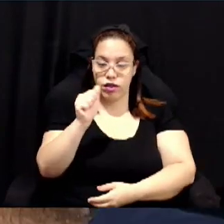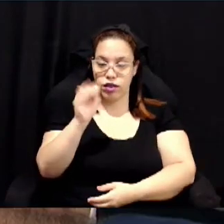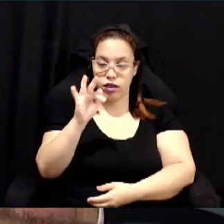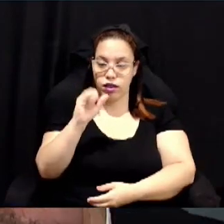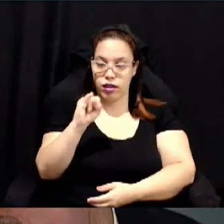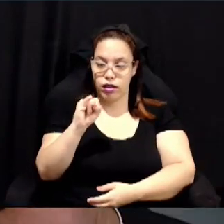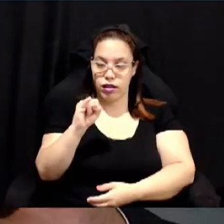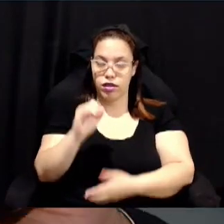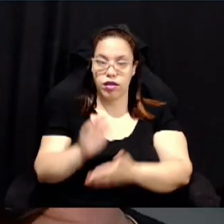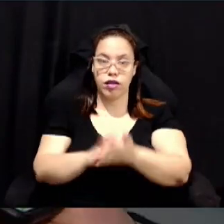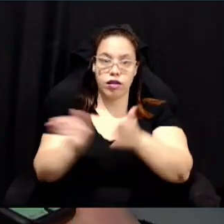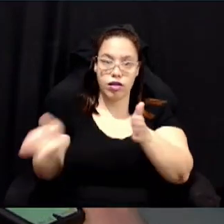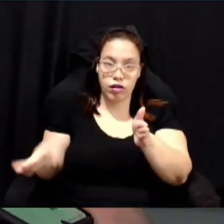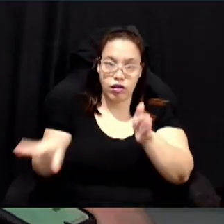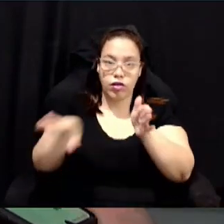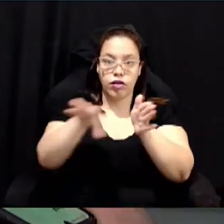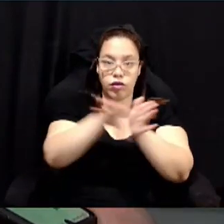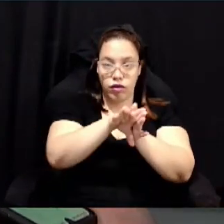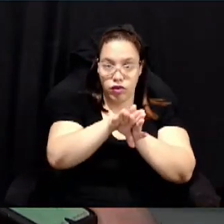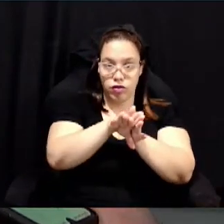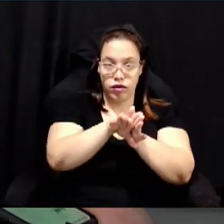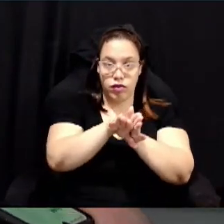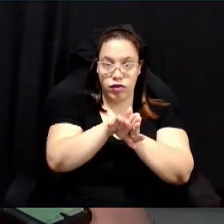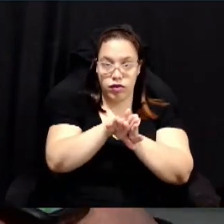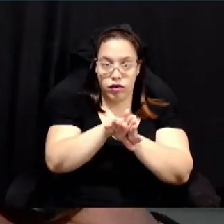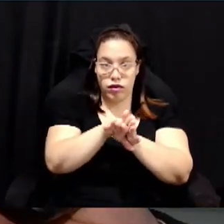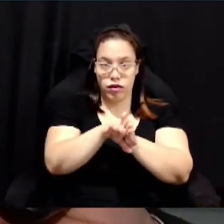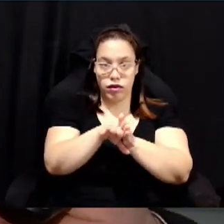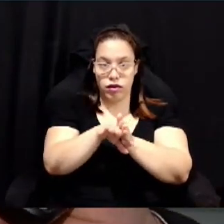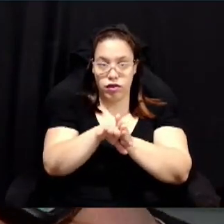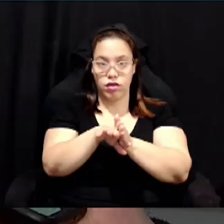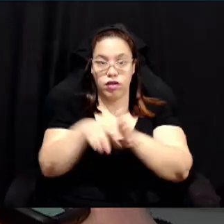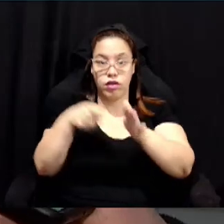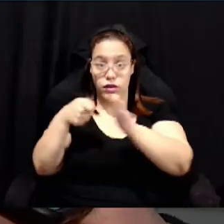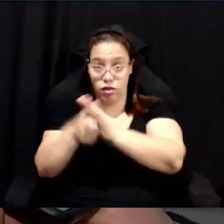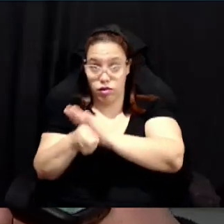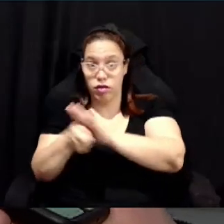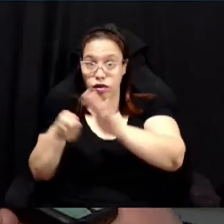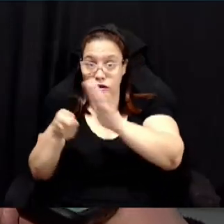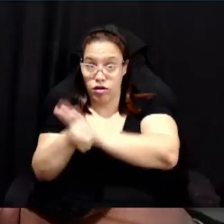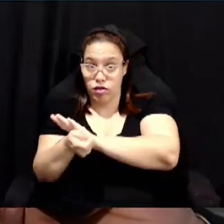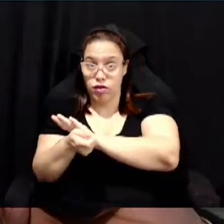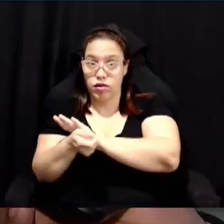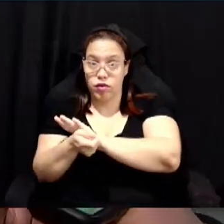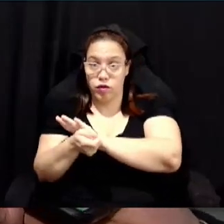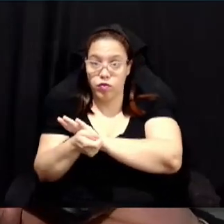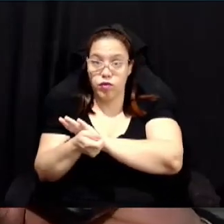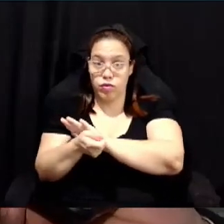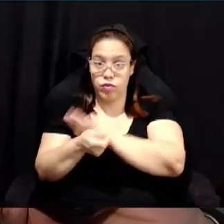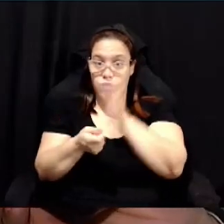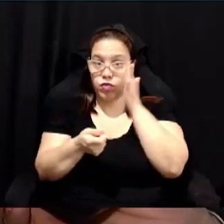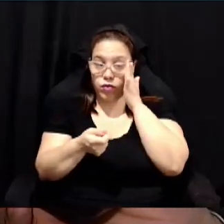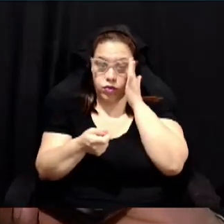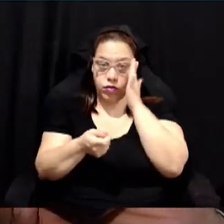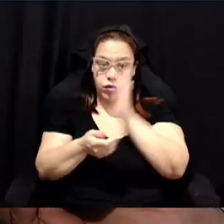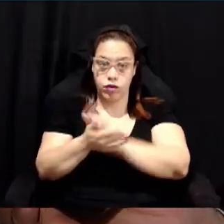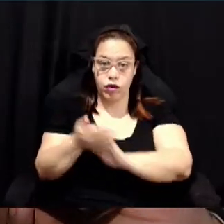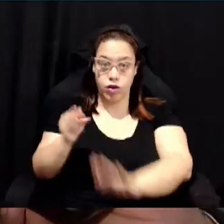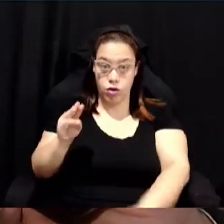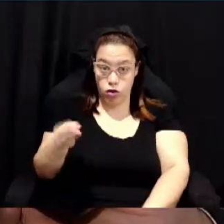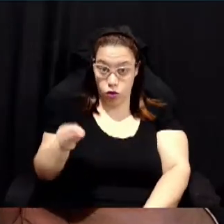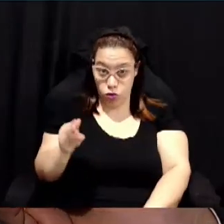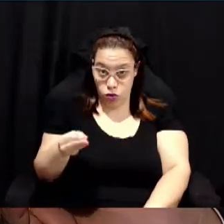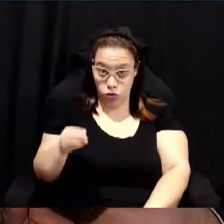vem com investidores, né, que fazem aportes financeiros, e a gente está falando na casa de milhões e bilhões